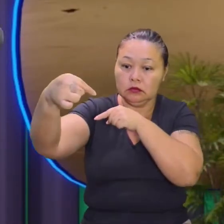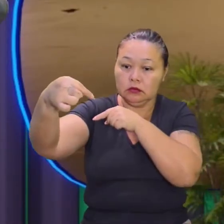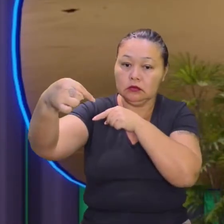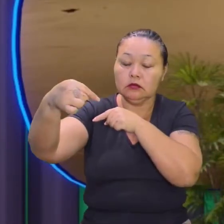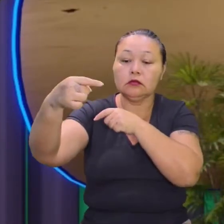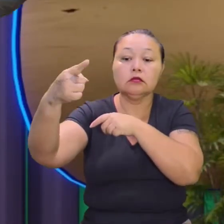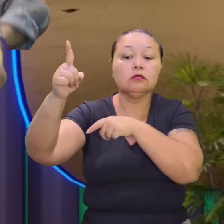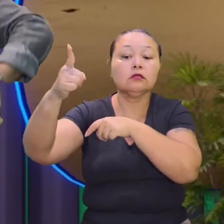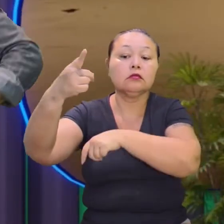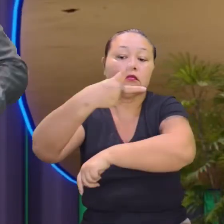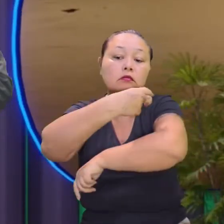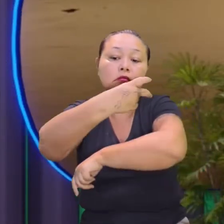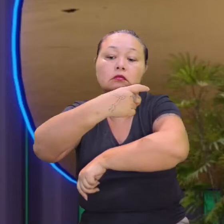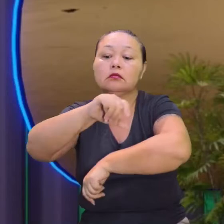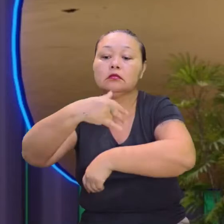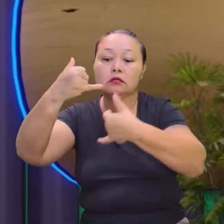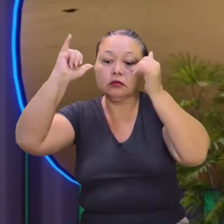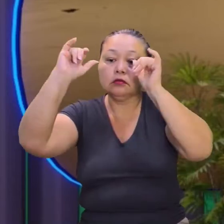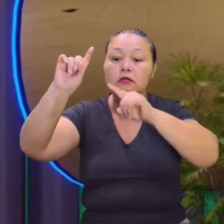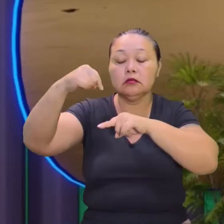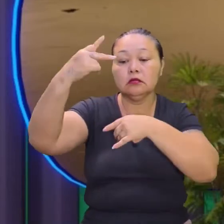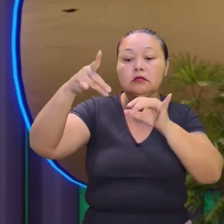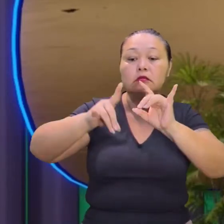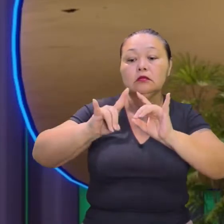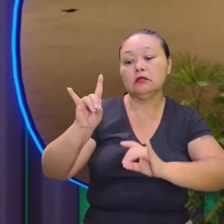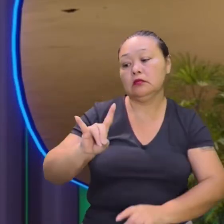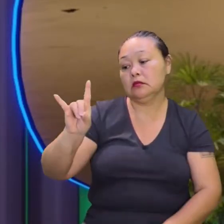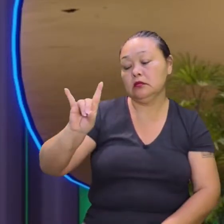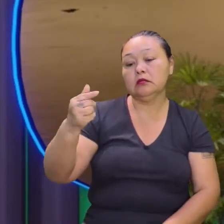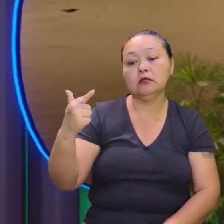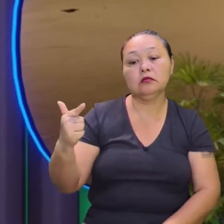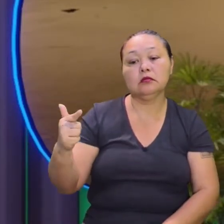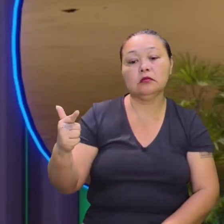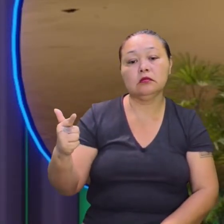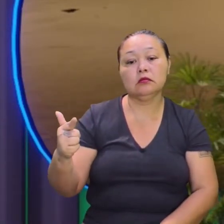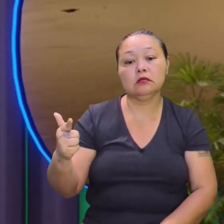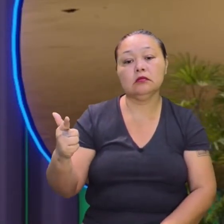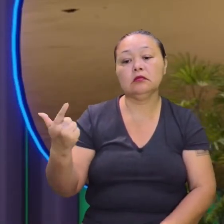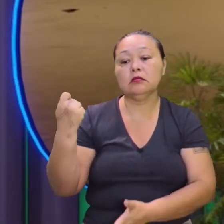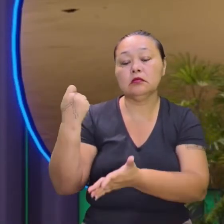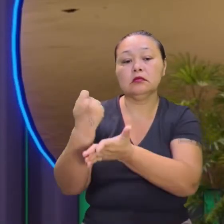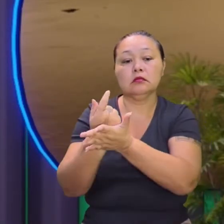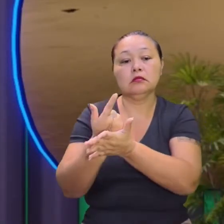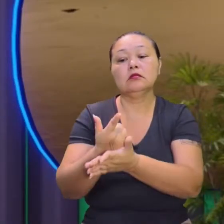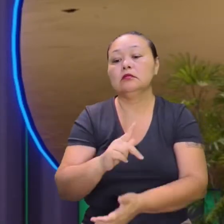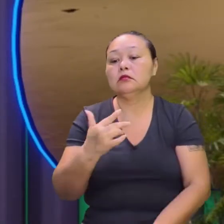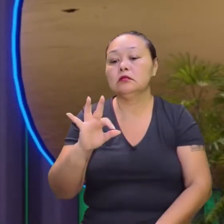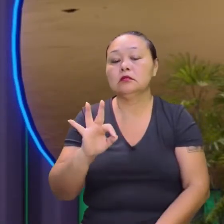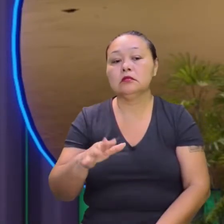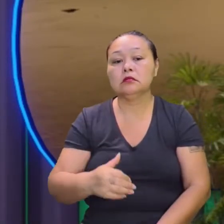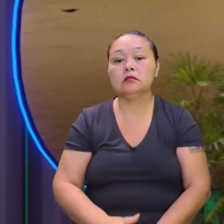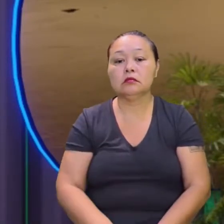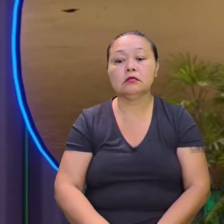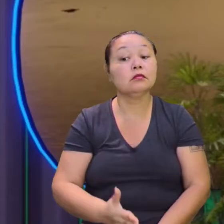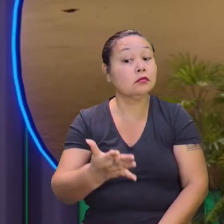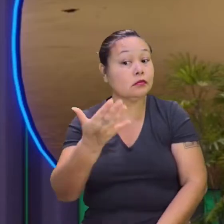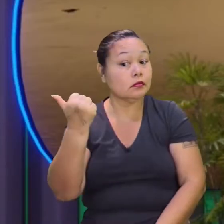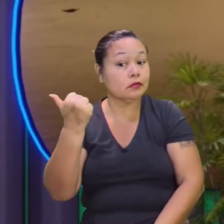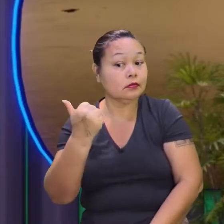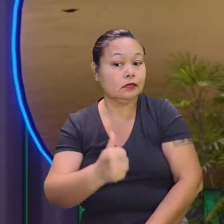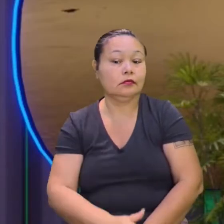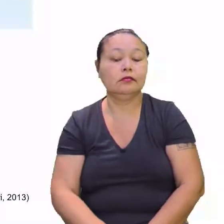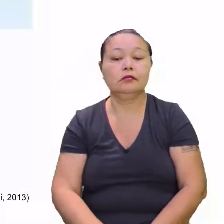a fronteira e vai vacinar o boi dos bolivianos, que não tem capital para fazer isso. Show de bola. Vamos